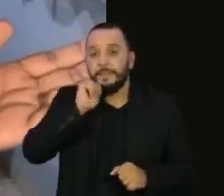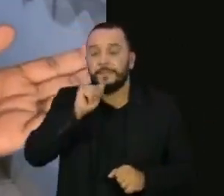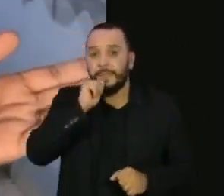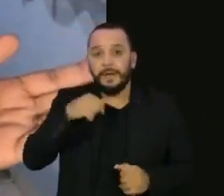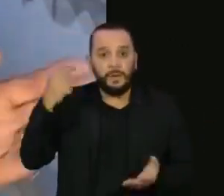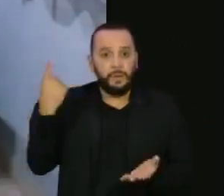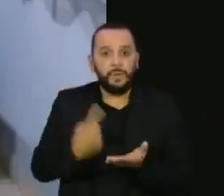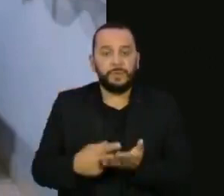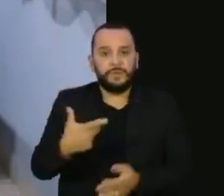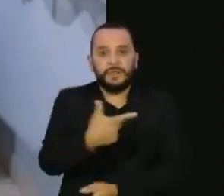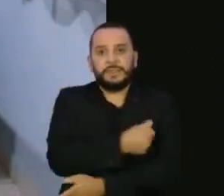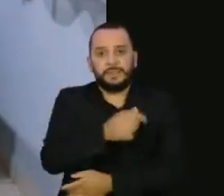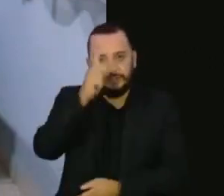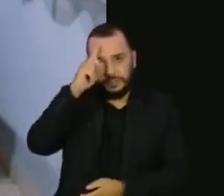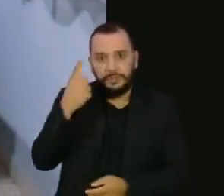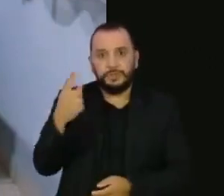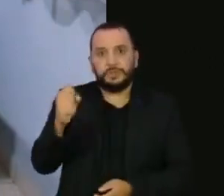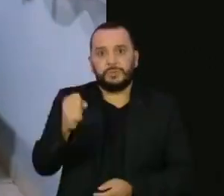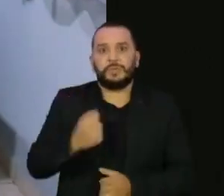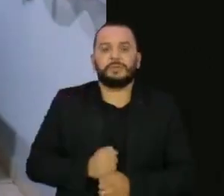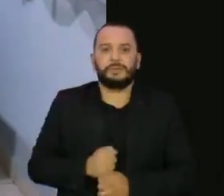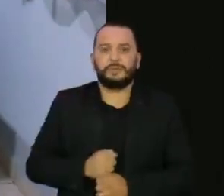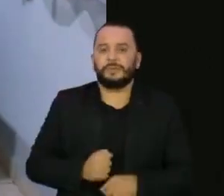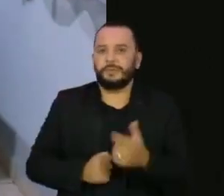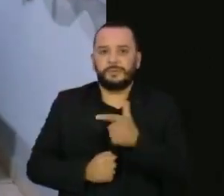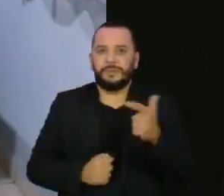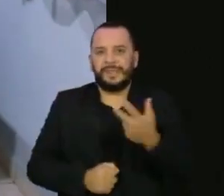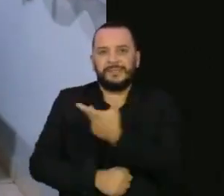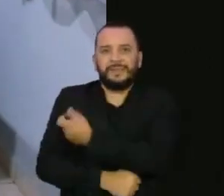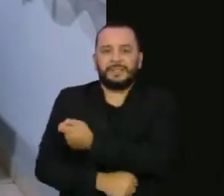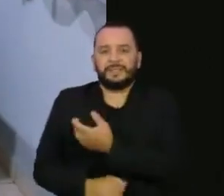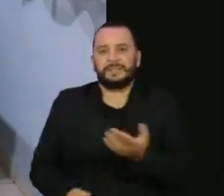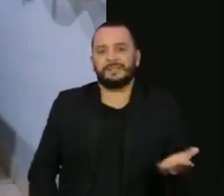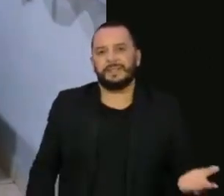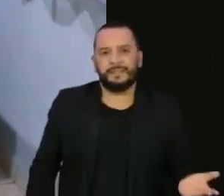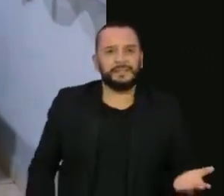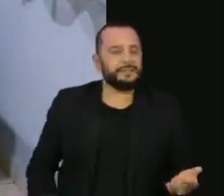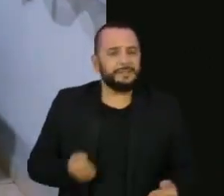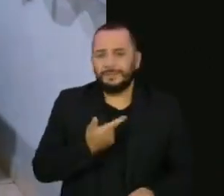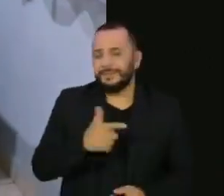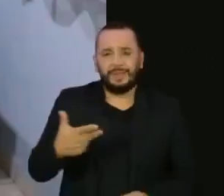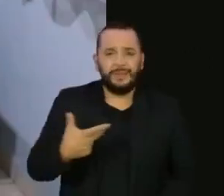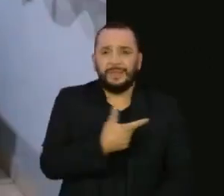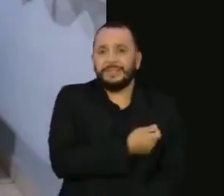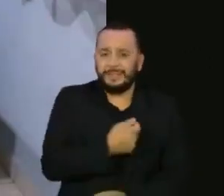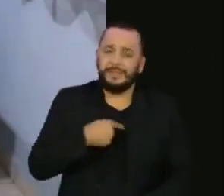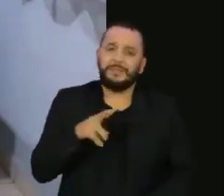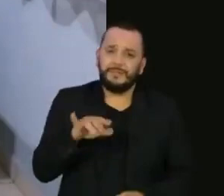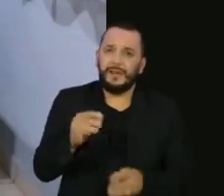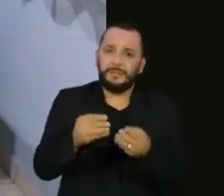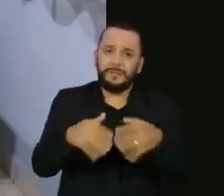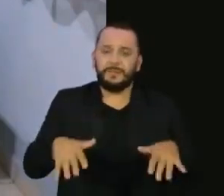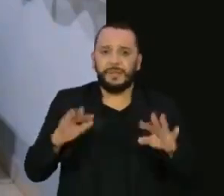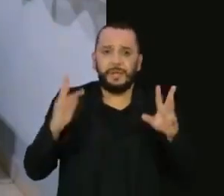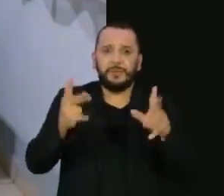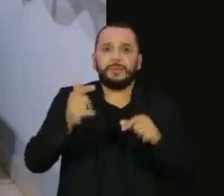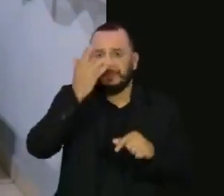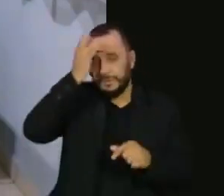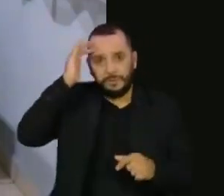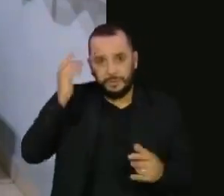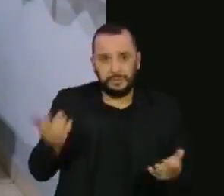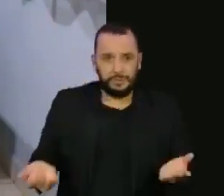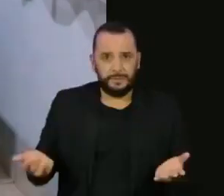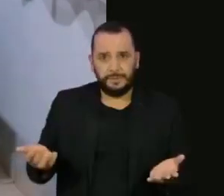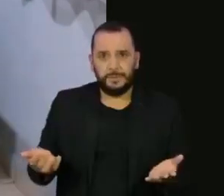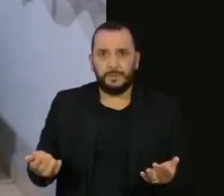18. Não tem vacina. Isso é uma coisa que vai chegar em todo mundo. Isso não é